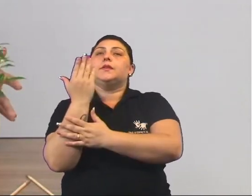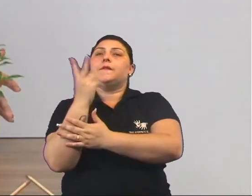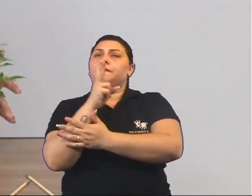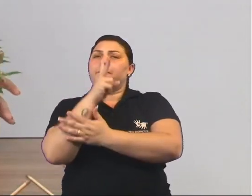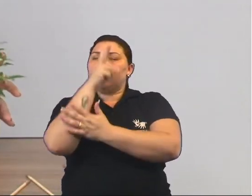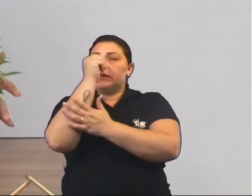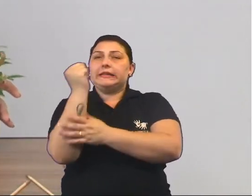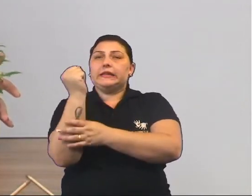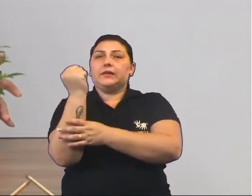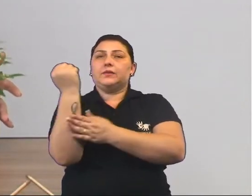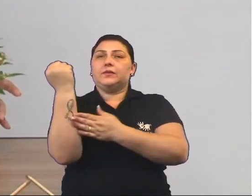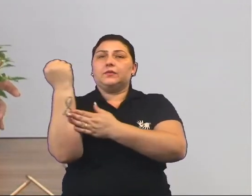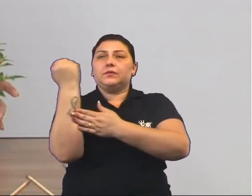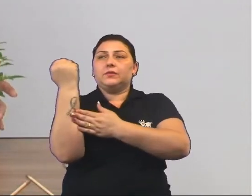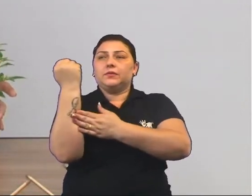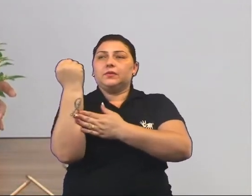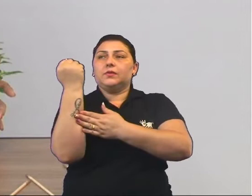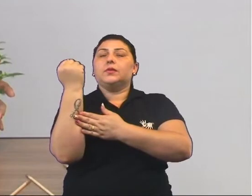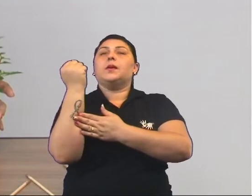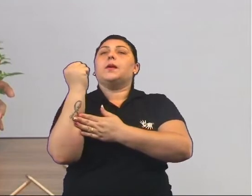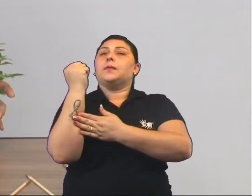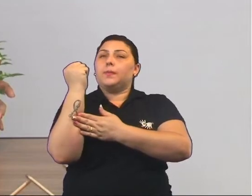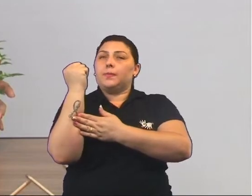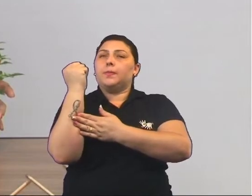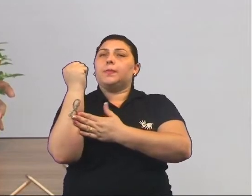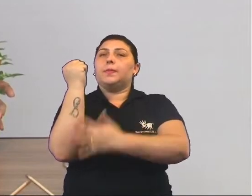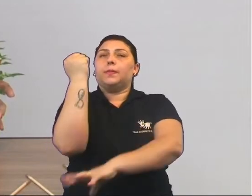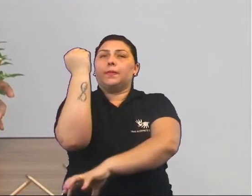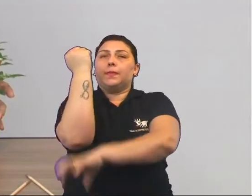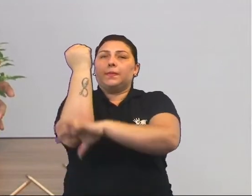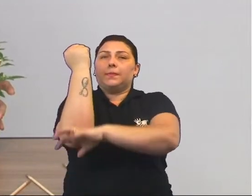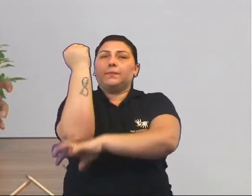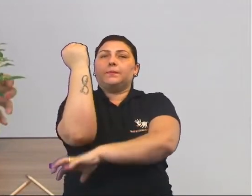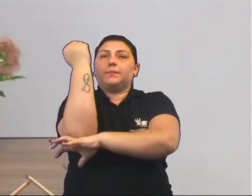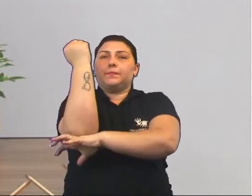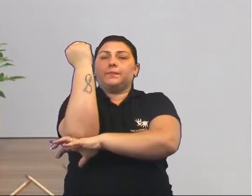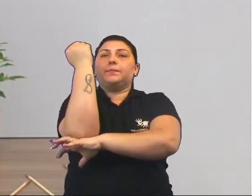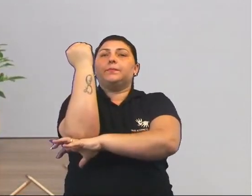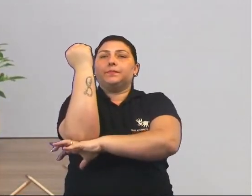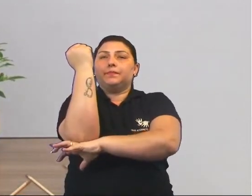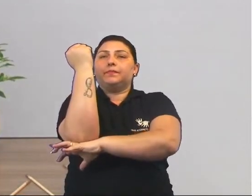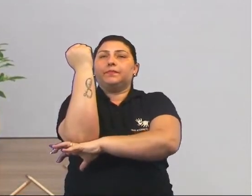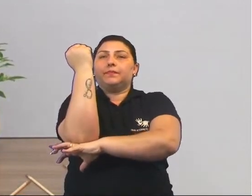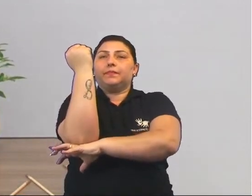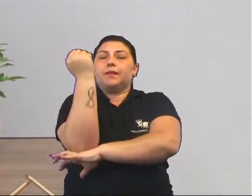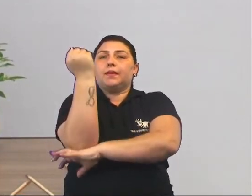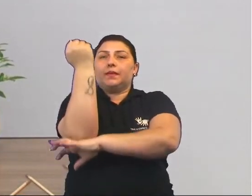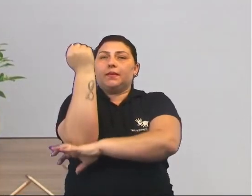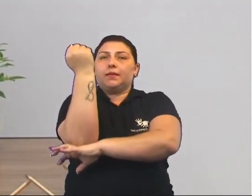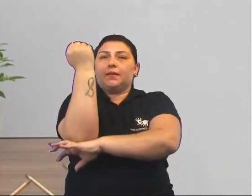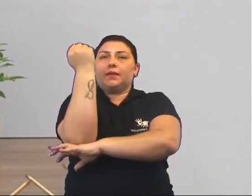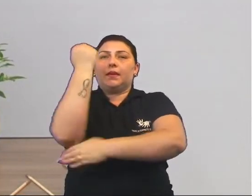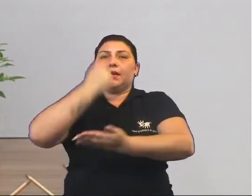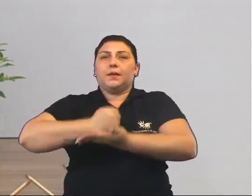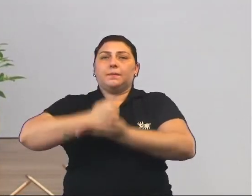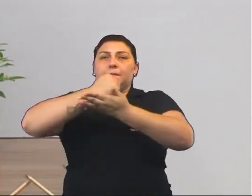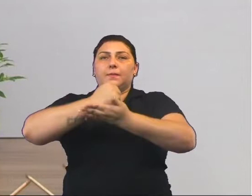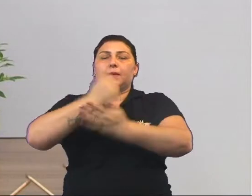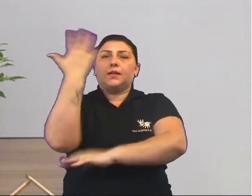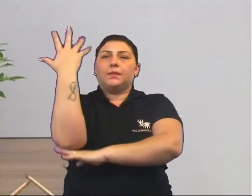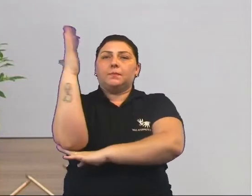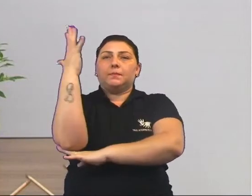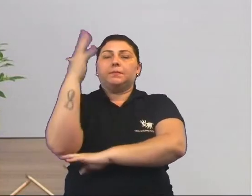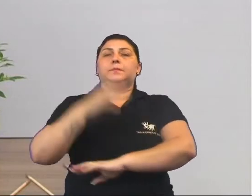Se balançarmos aqui, ó, ela está presa pela raiz e o caule está sustentando toda a